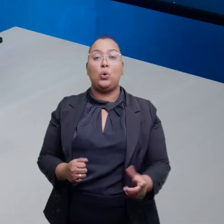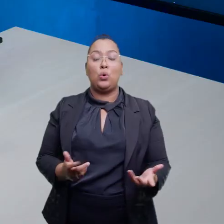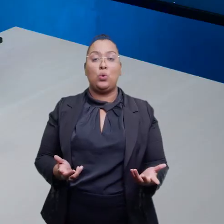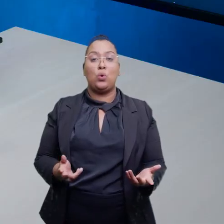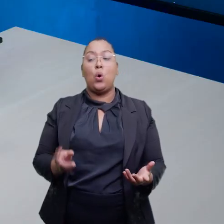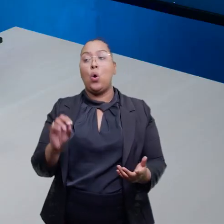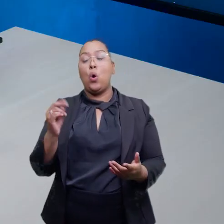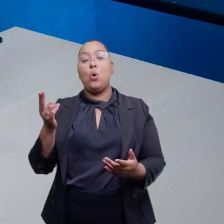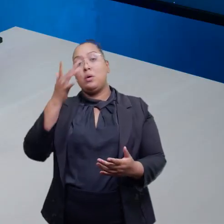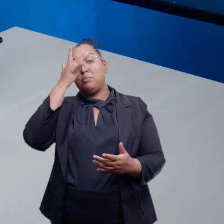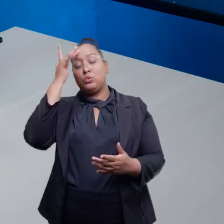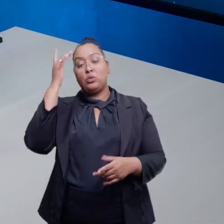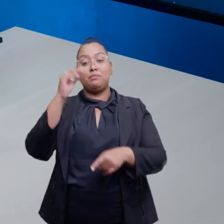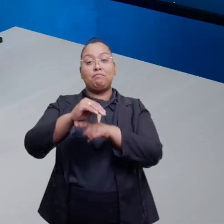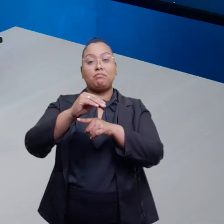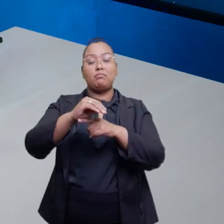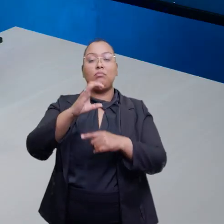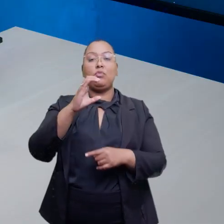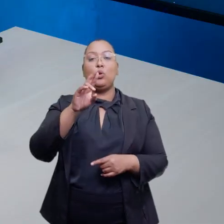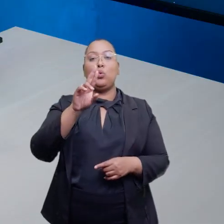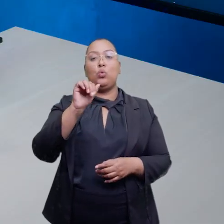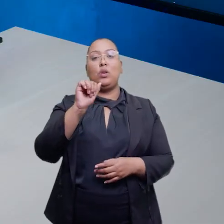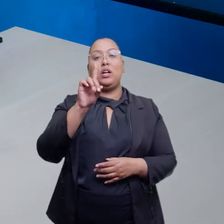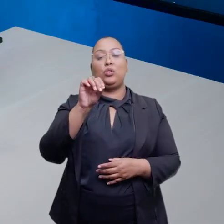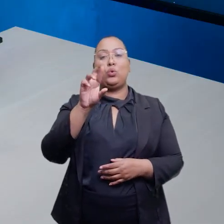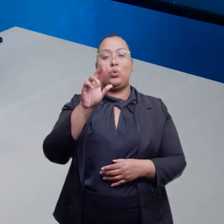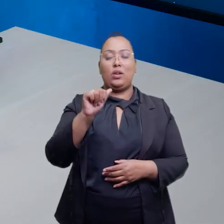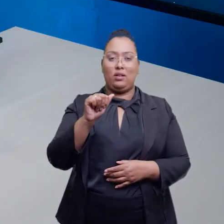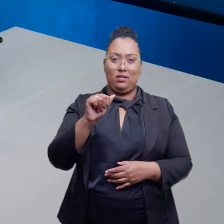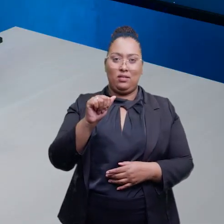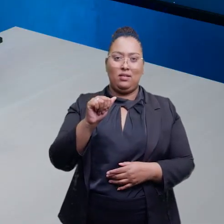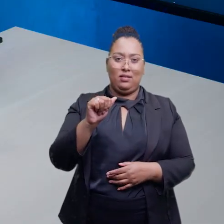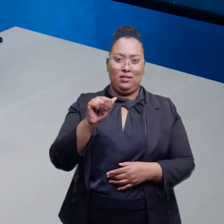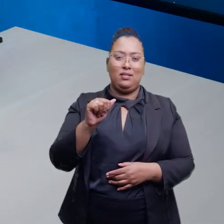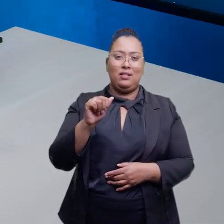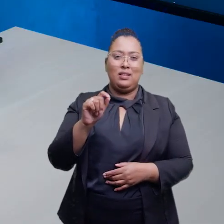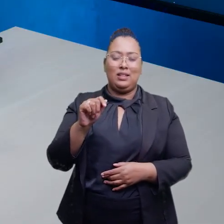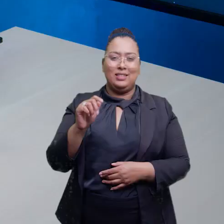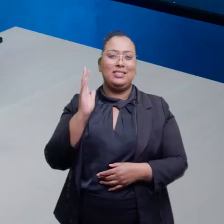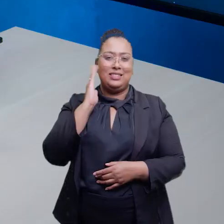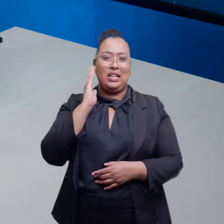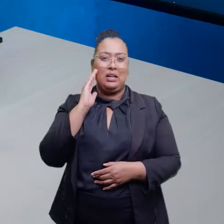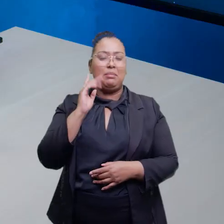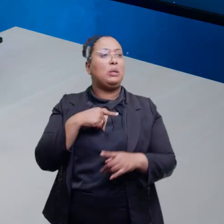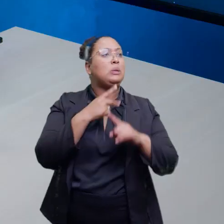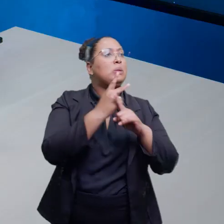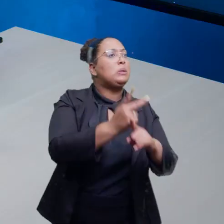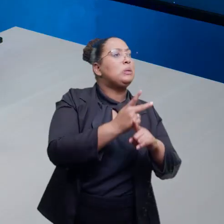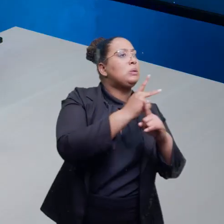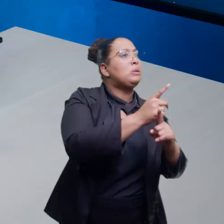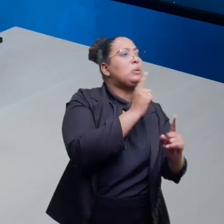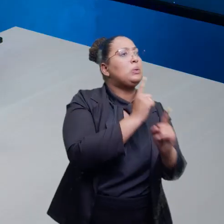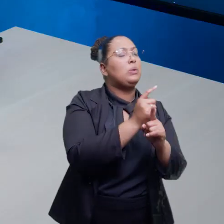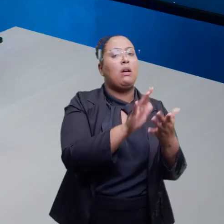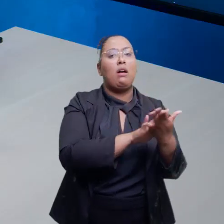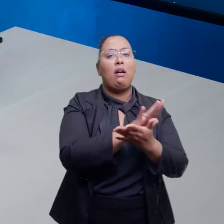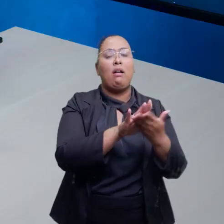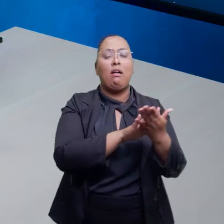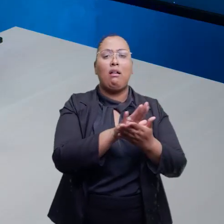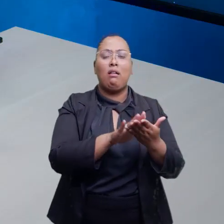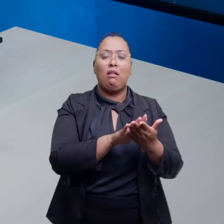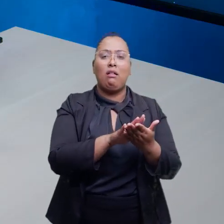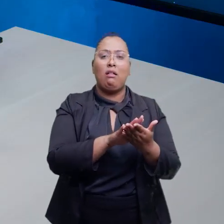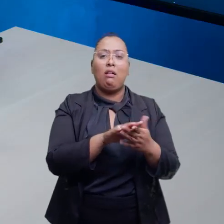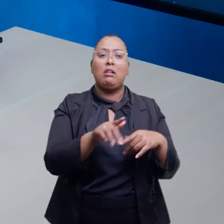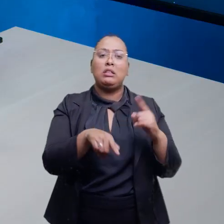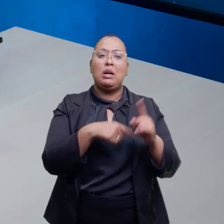de curador especial, que é aquele caso que você não tem contato, né, que a pessoa foi procurada naqueles endereços e não encontrou. E aí, de repente, você vê